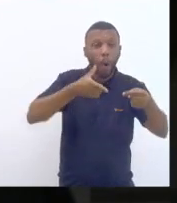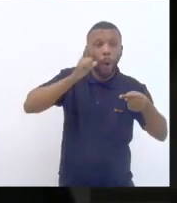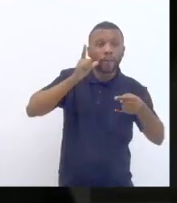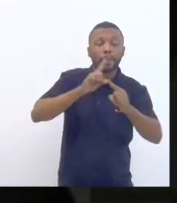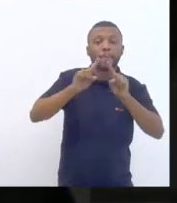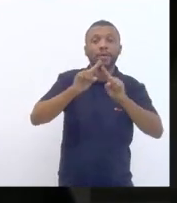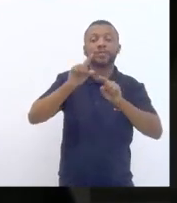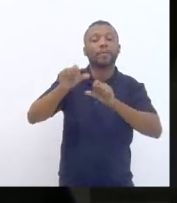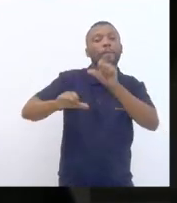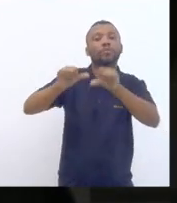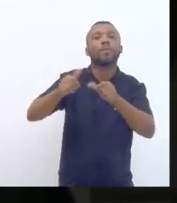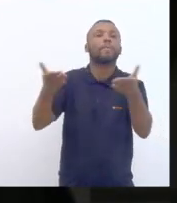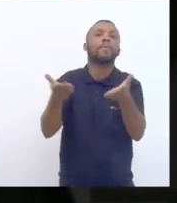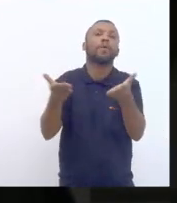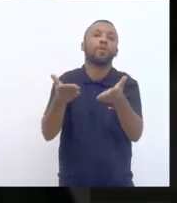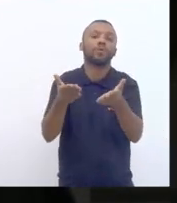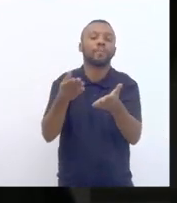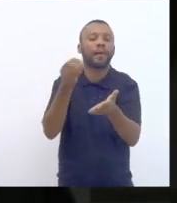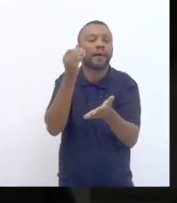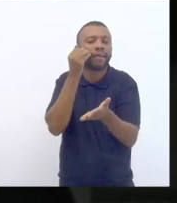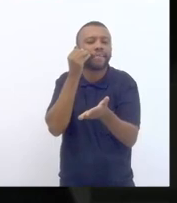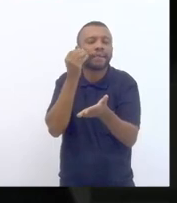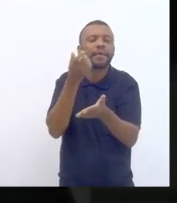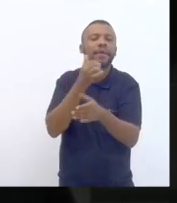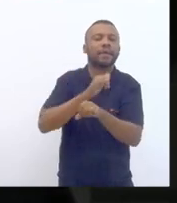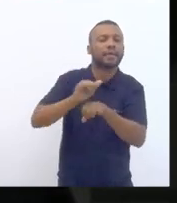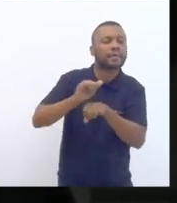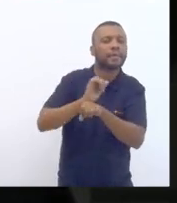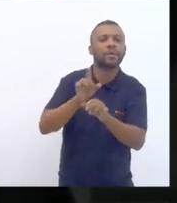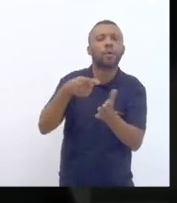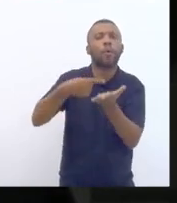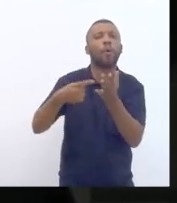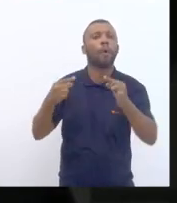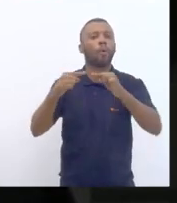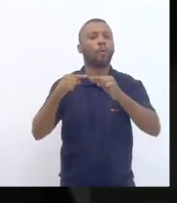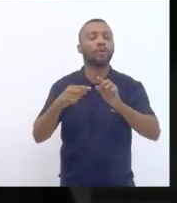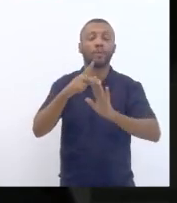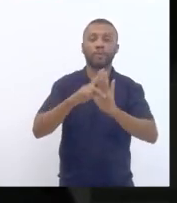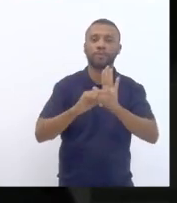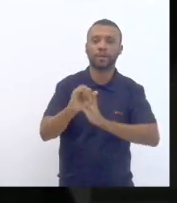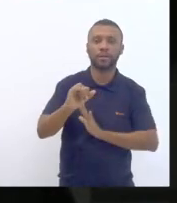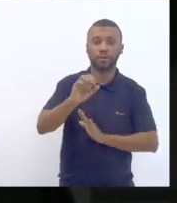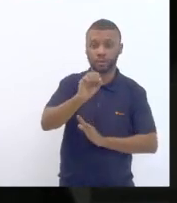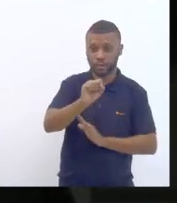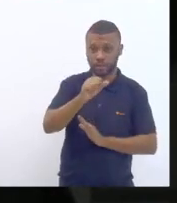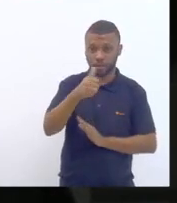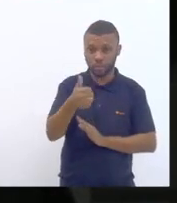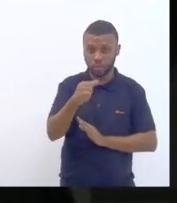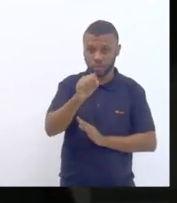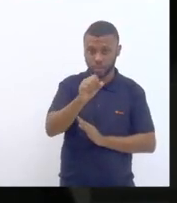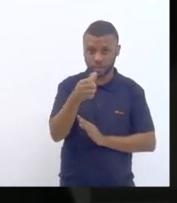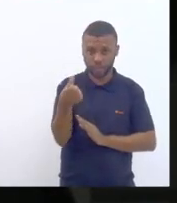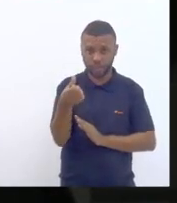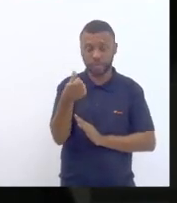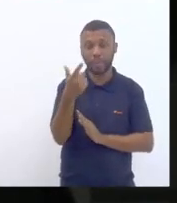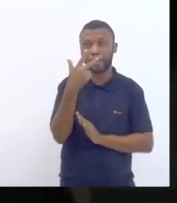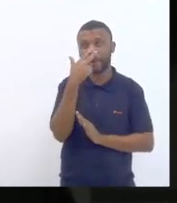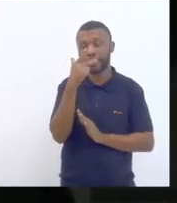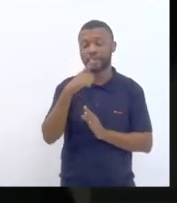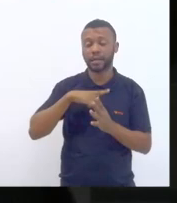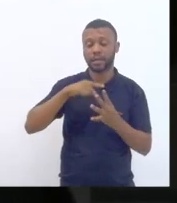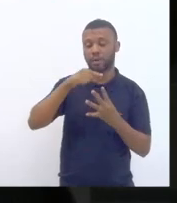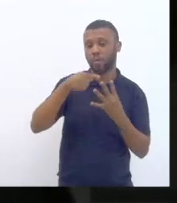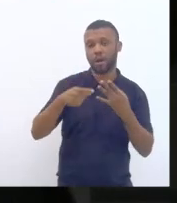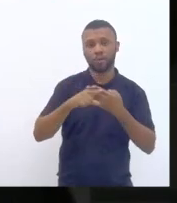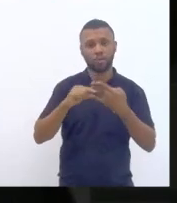ver se faz se faz um acordo que é o Pele 31/86 Que em princípio tem quatro